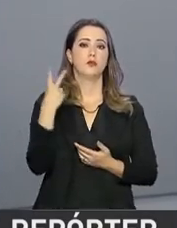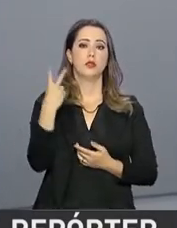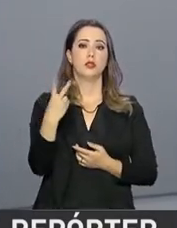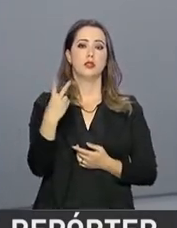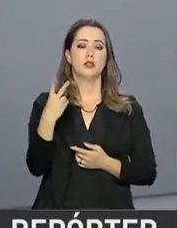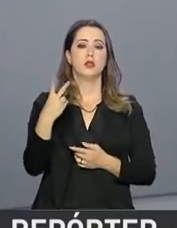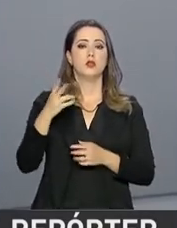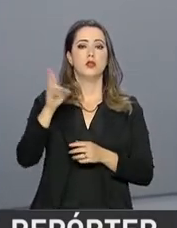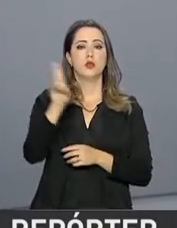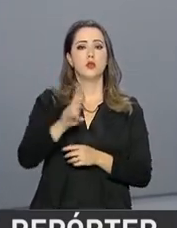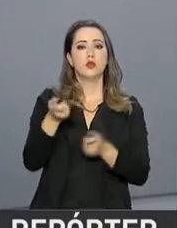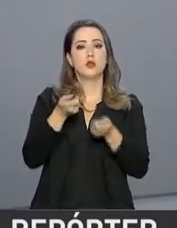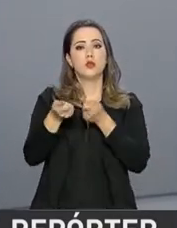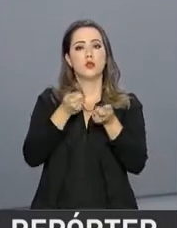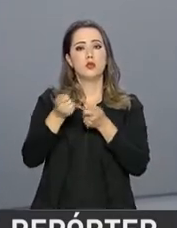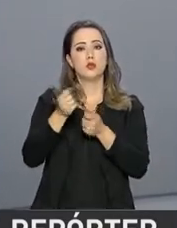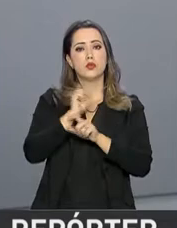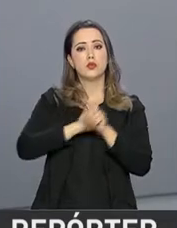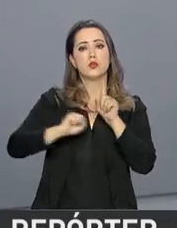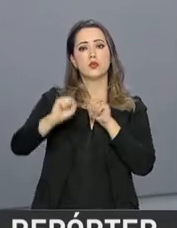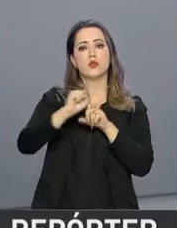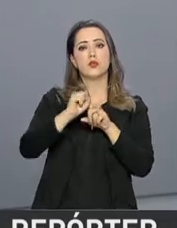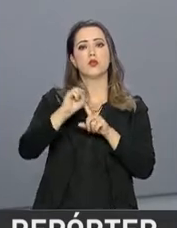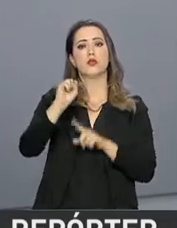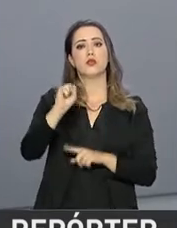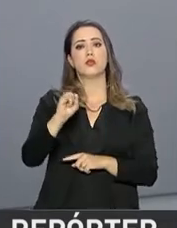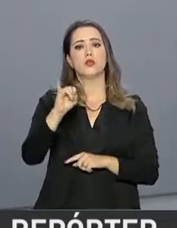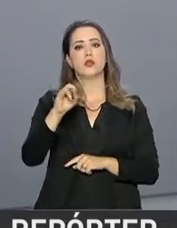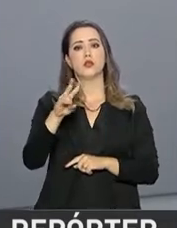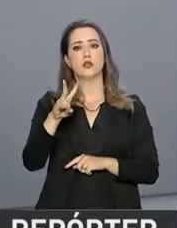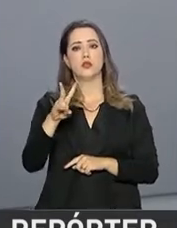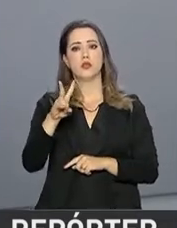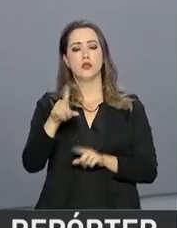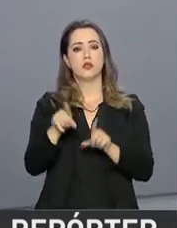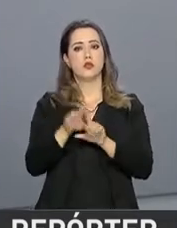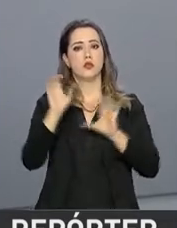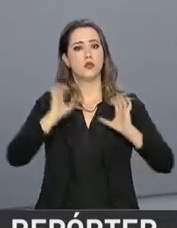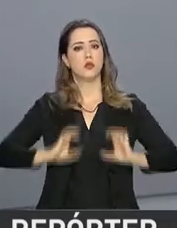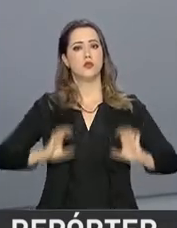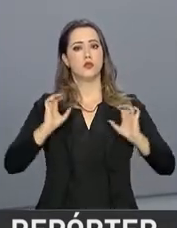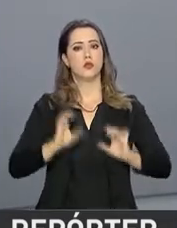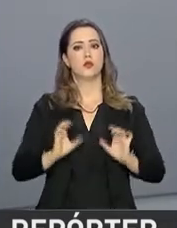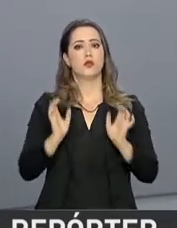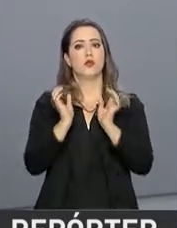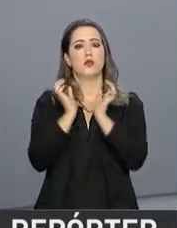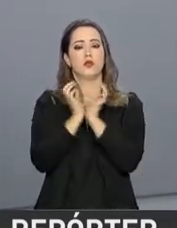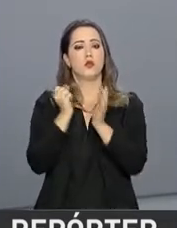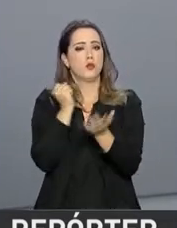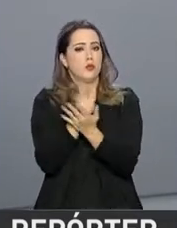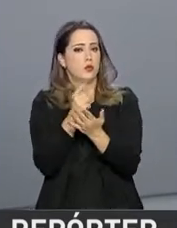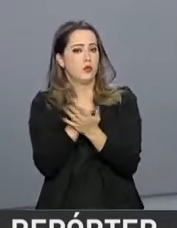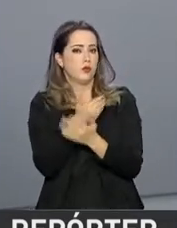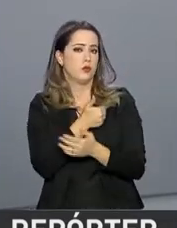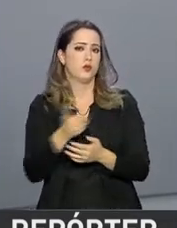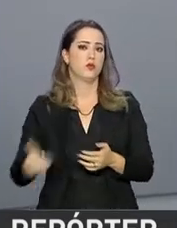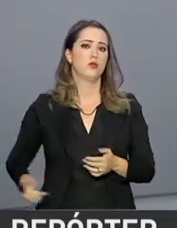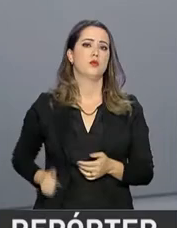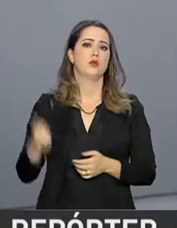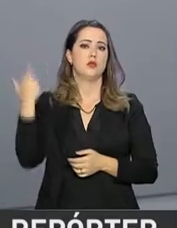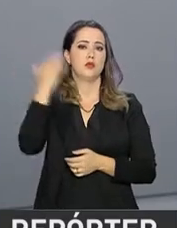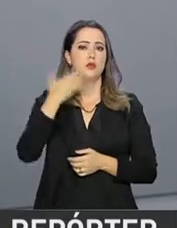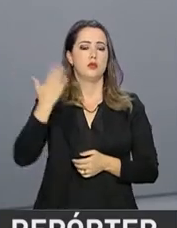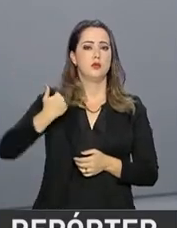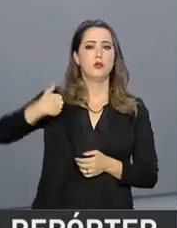social o aplicativo siconv cidadão ea rede nacional de compras públicas quem explica mais é o